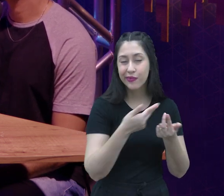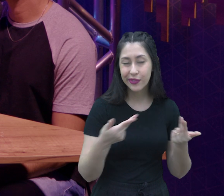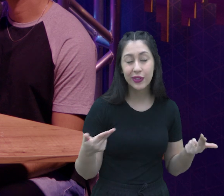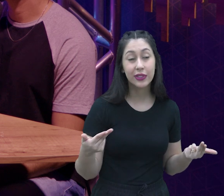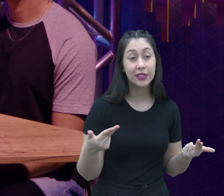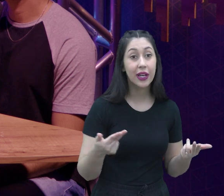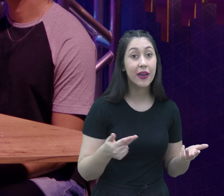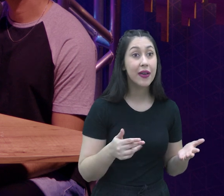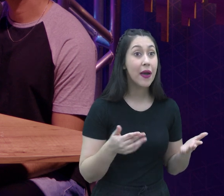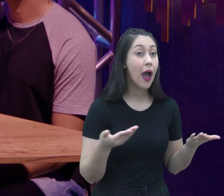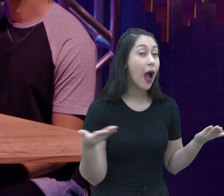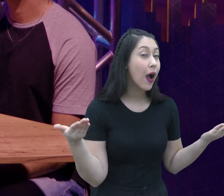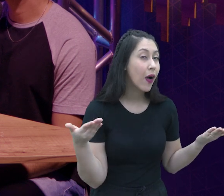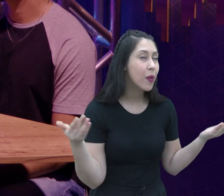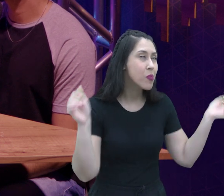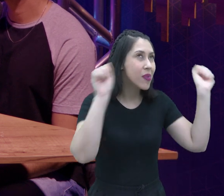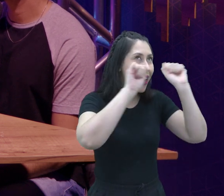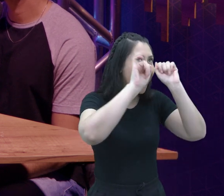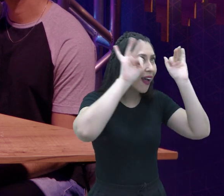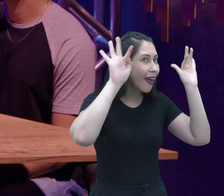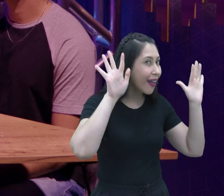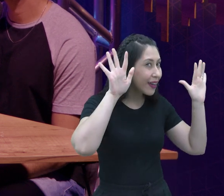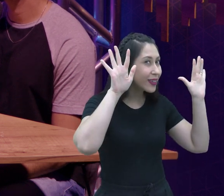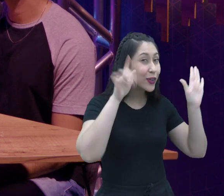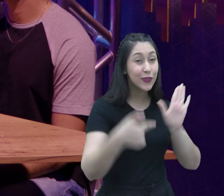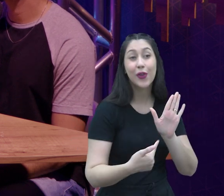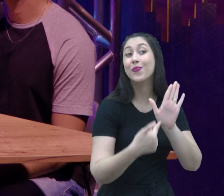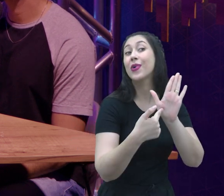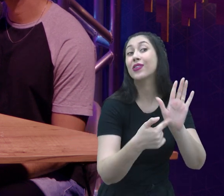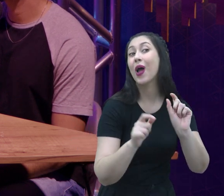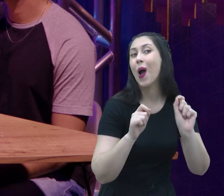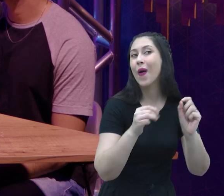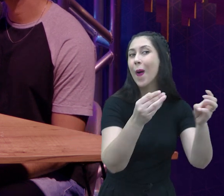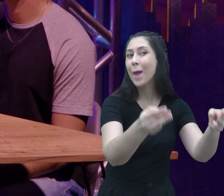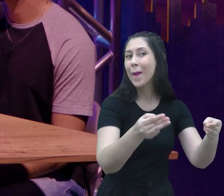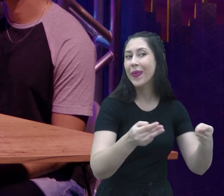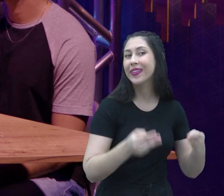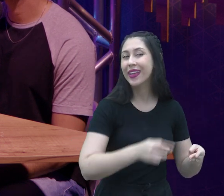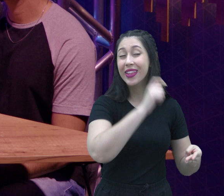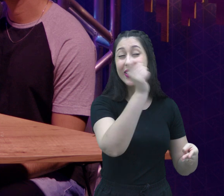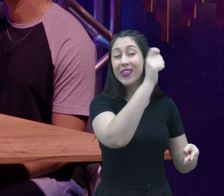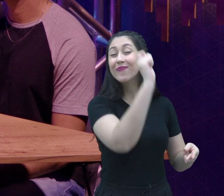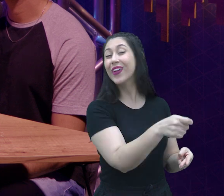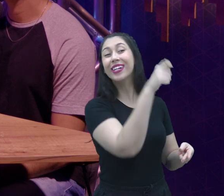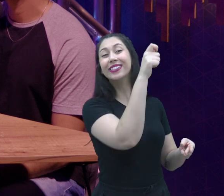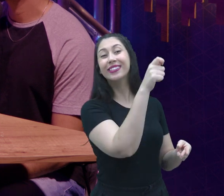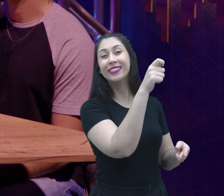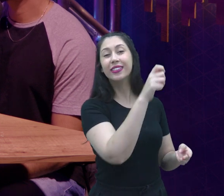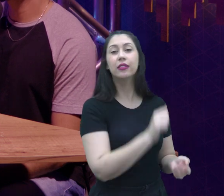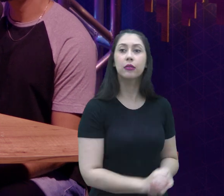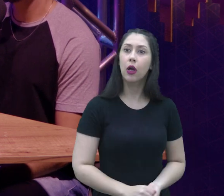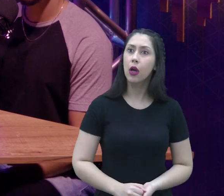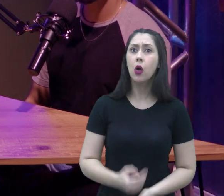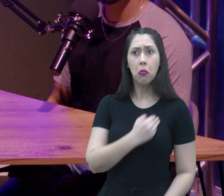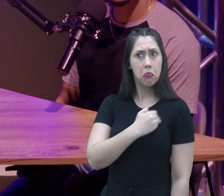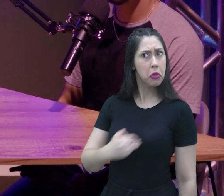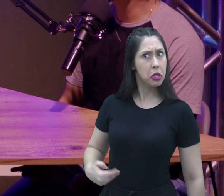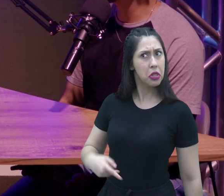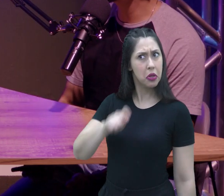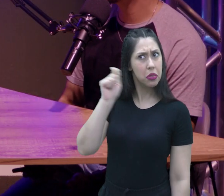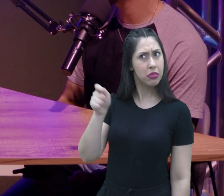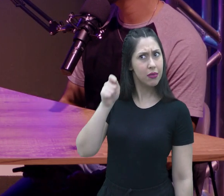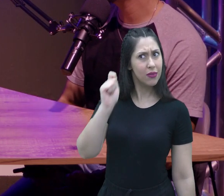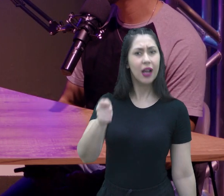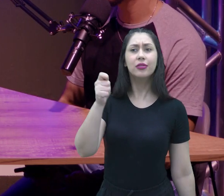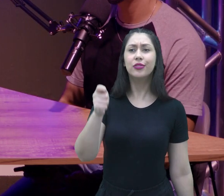tudo mais. E pra gente entender, a gente vai falar do Ministério Bruxo, do Ministério da Magia. Do Ministro da Magia,